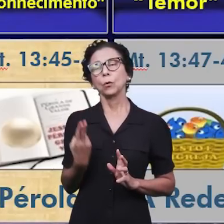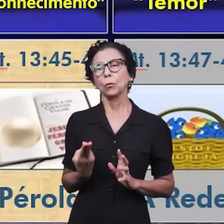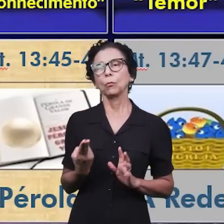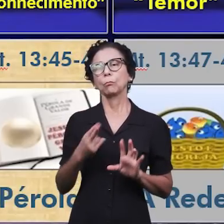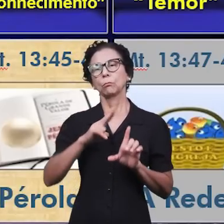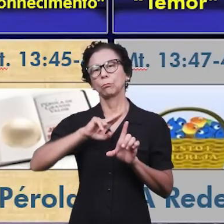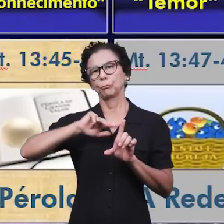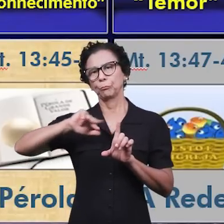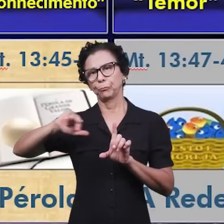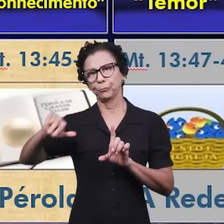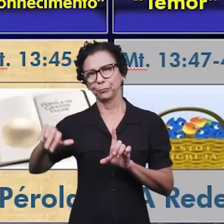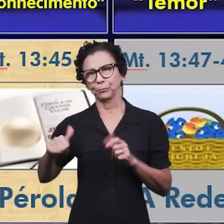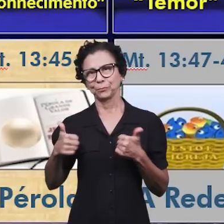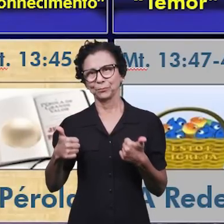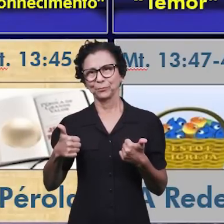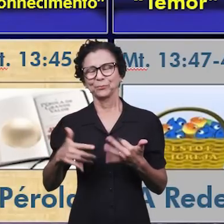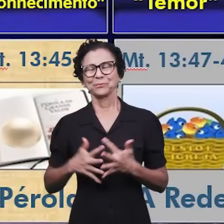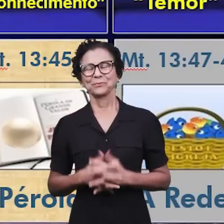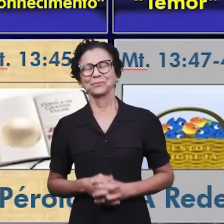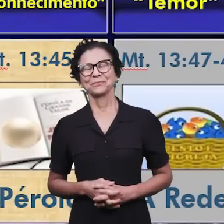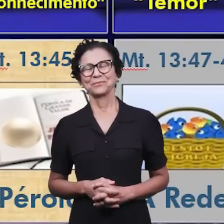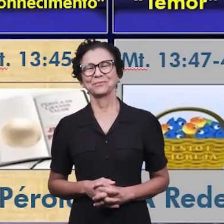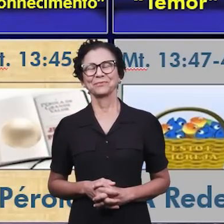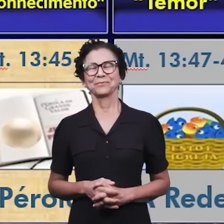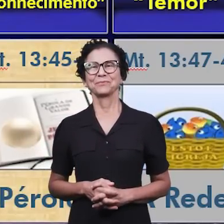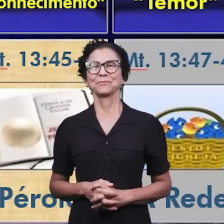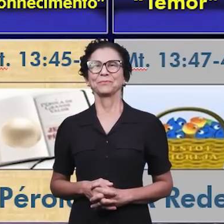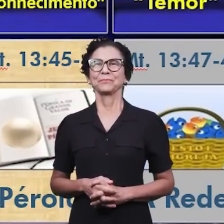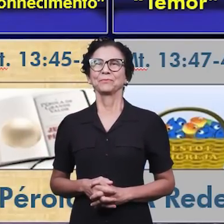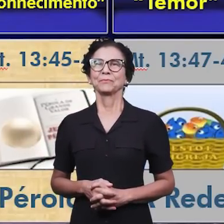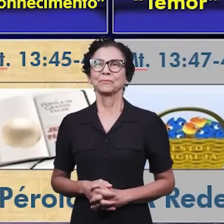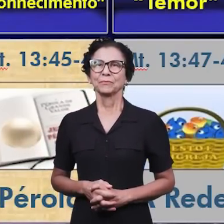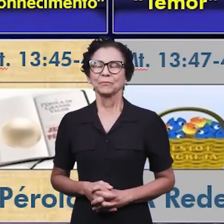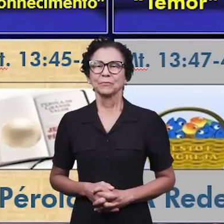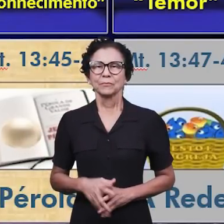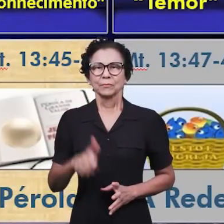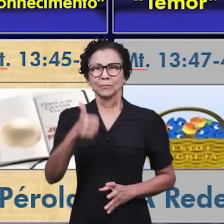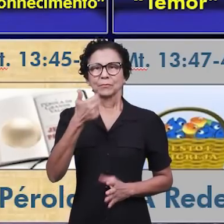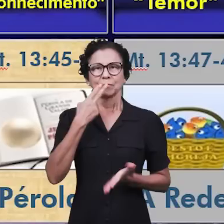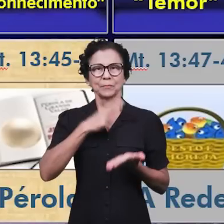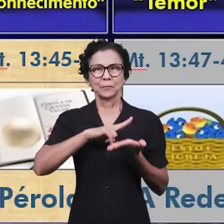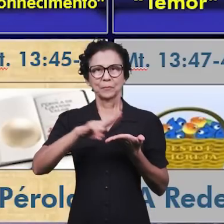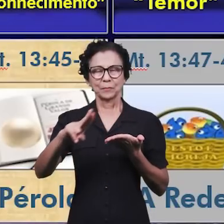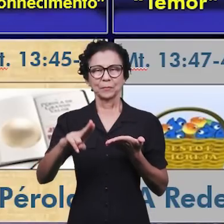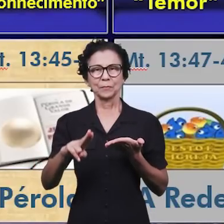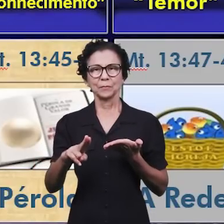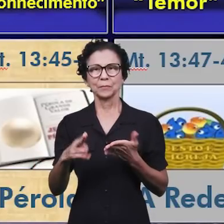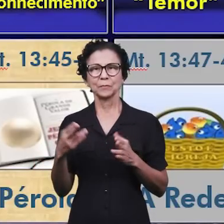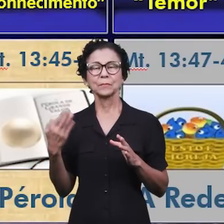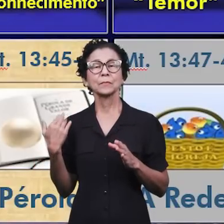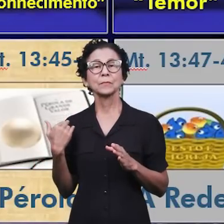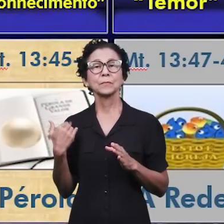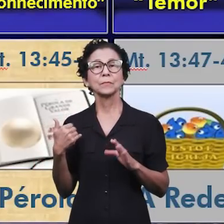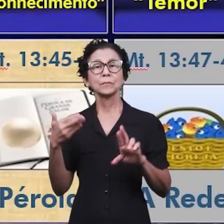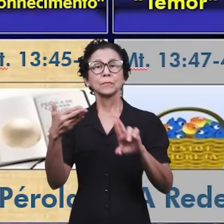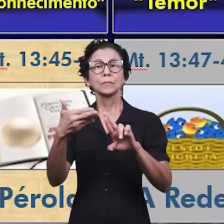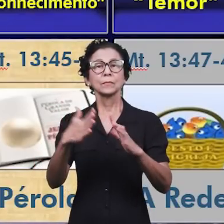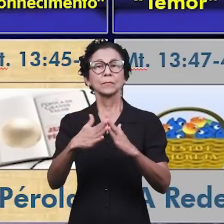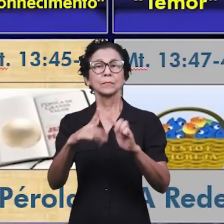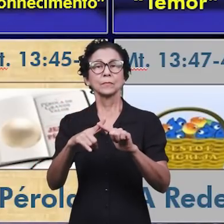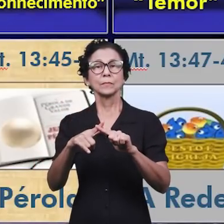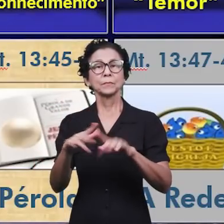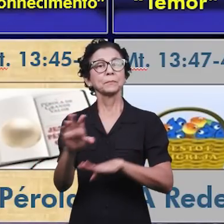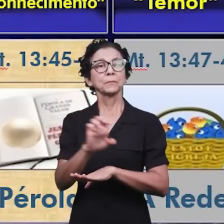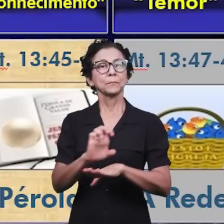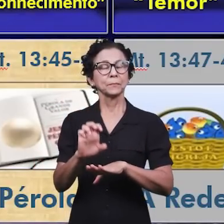falamos antes, dos nossos diversos canais, tá certo? Então estamos ainda aí na primeira carta, que é a carta da igreja de